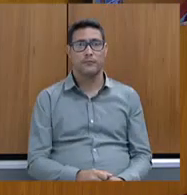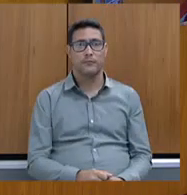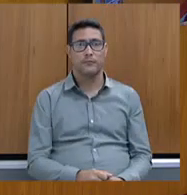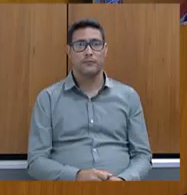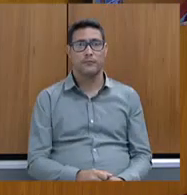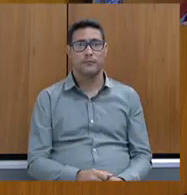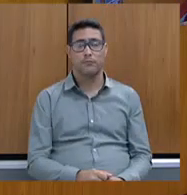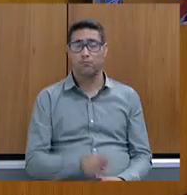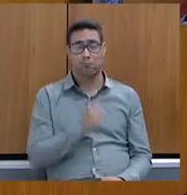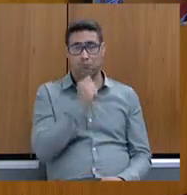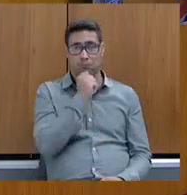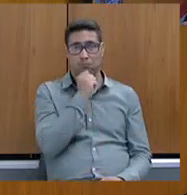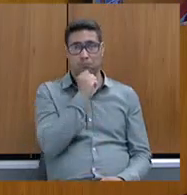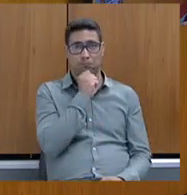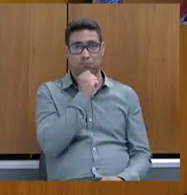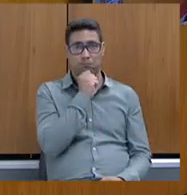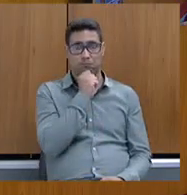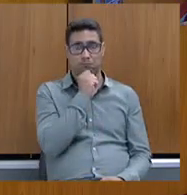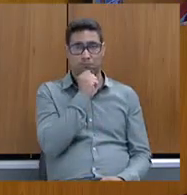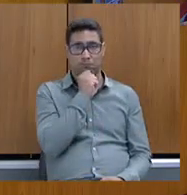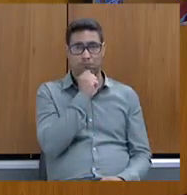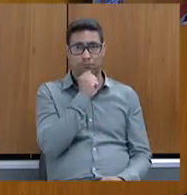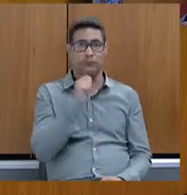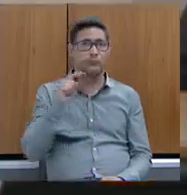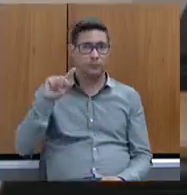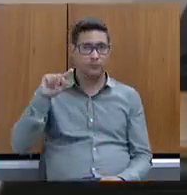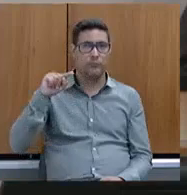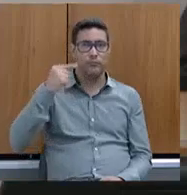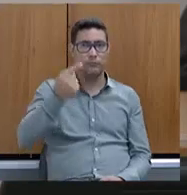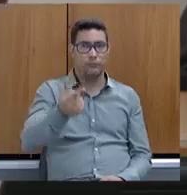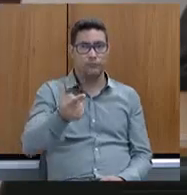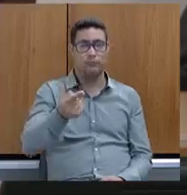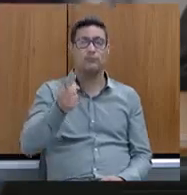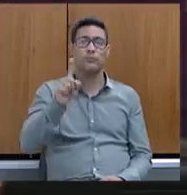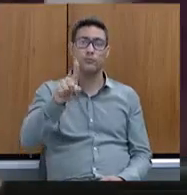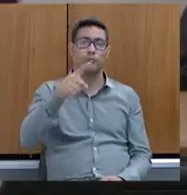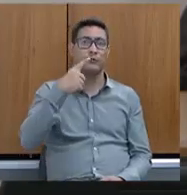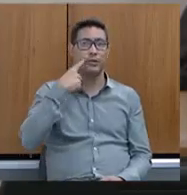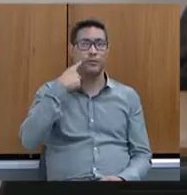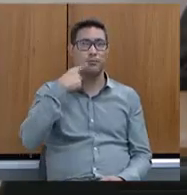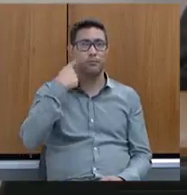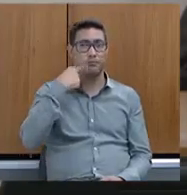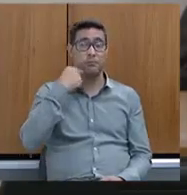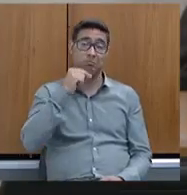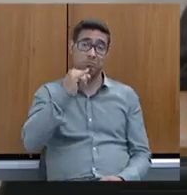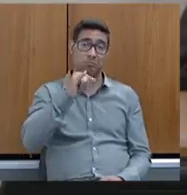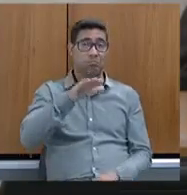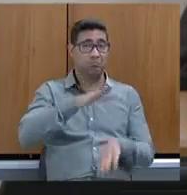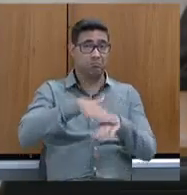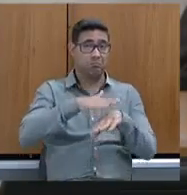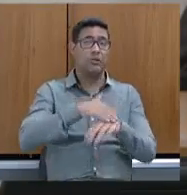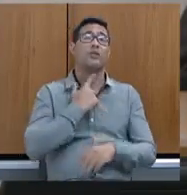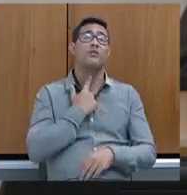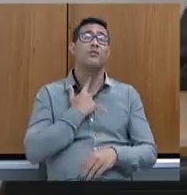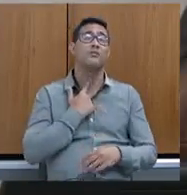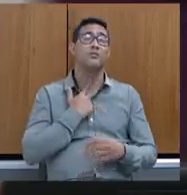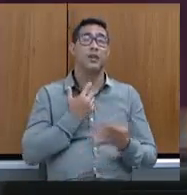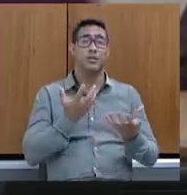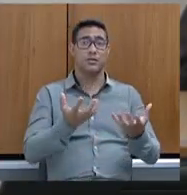bom não houve manifestação posteriormente o deputado poderá assim se assim o desejar participar